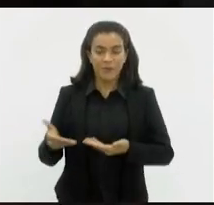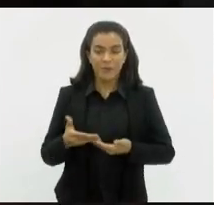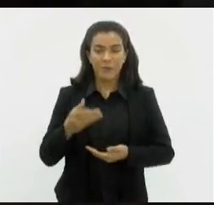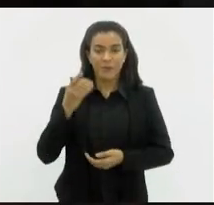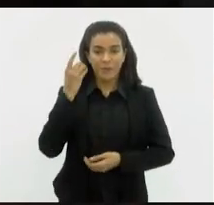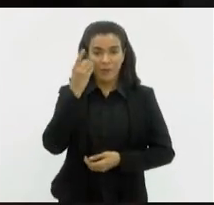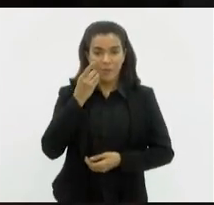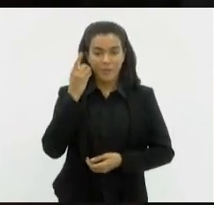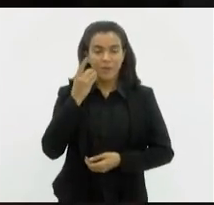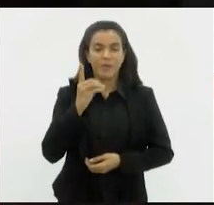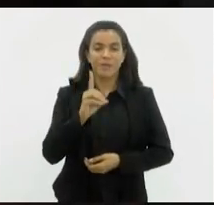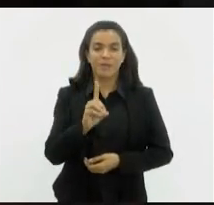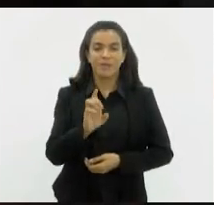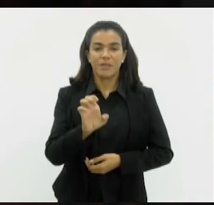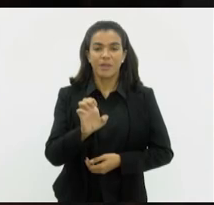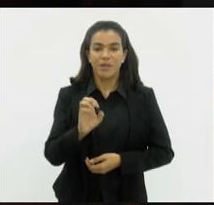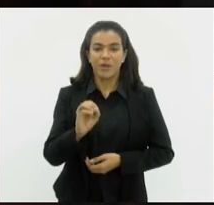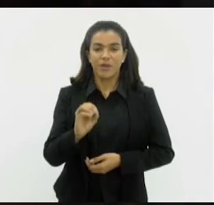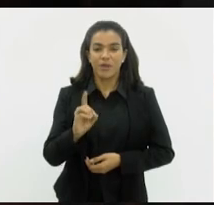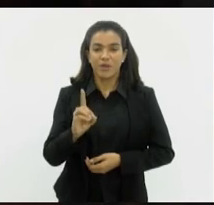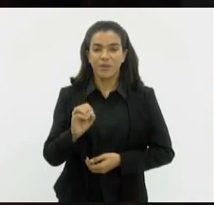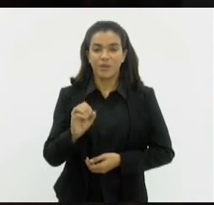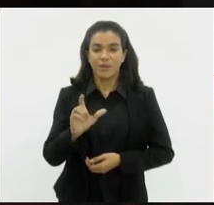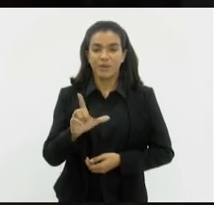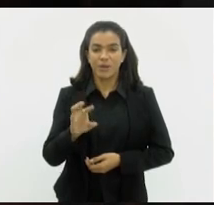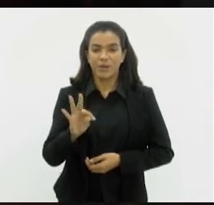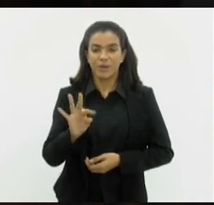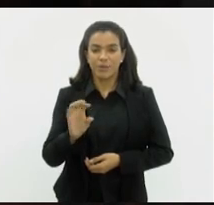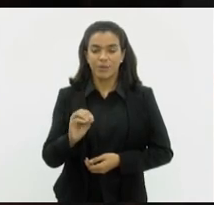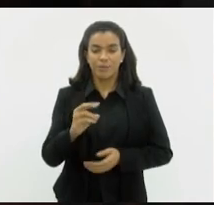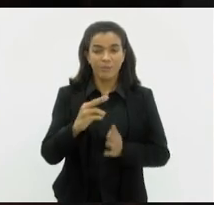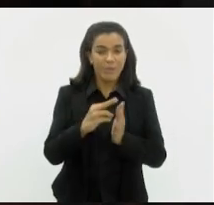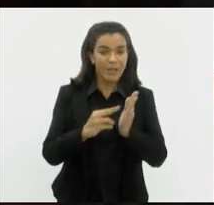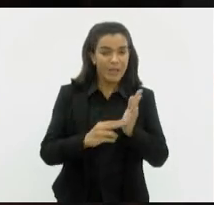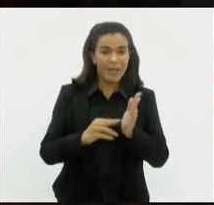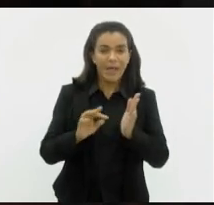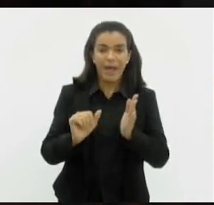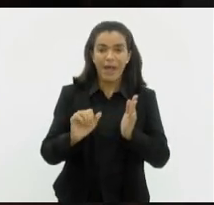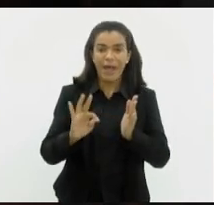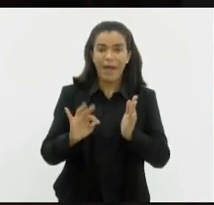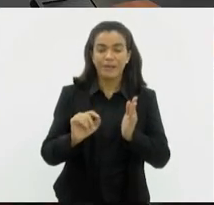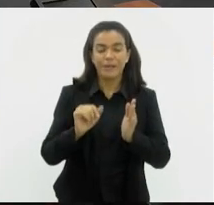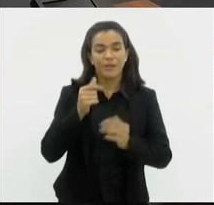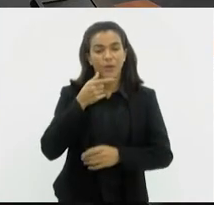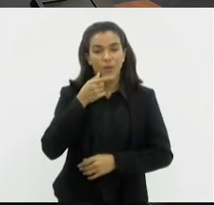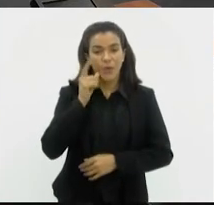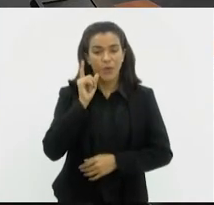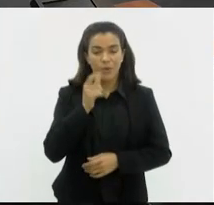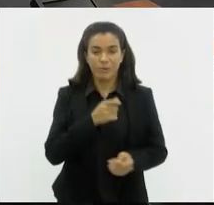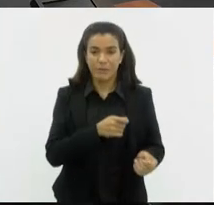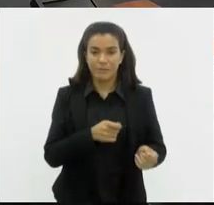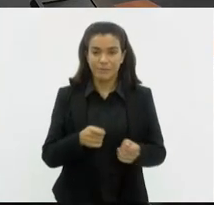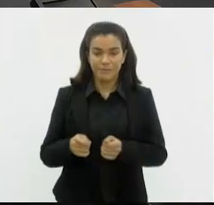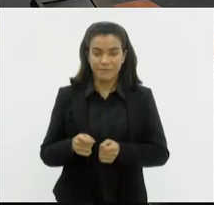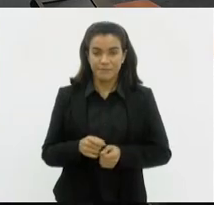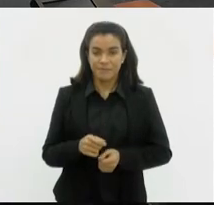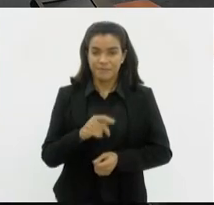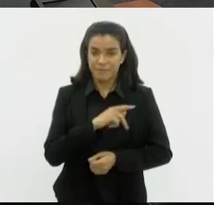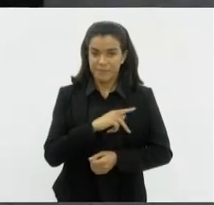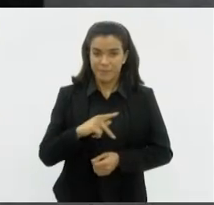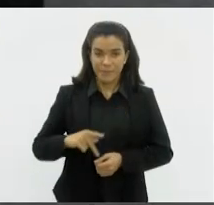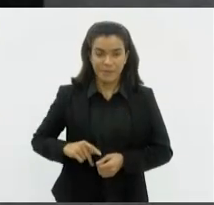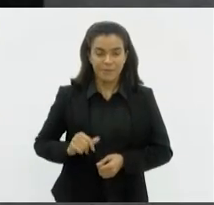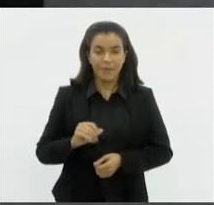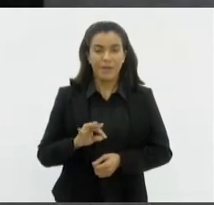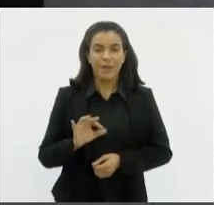deputado Dr. Deodalto para fazer a leitura da sessão anterior. Senhor presidente, a